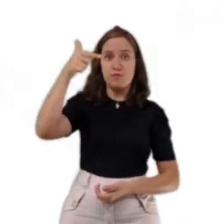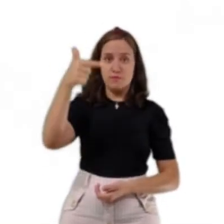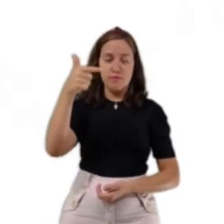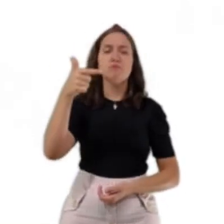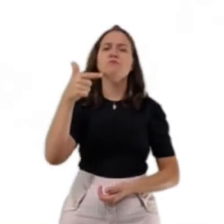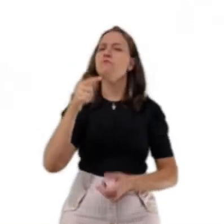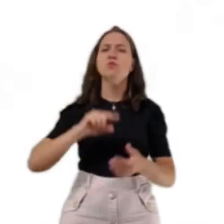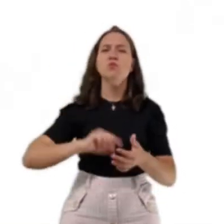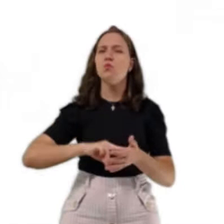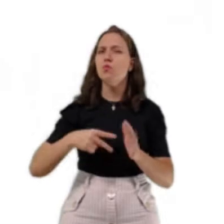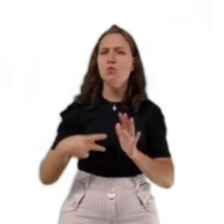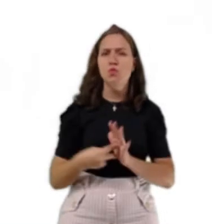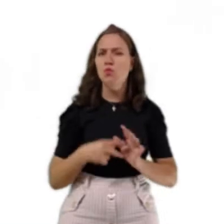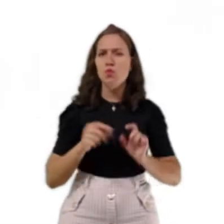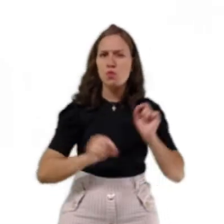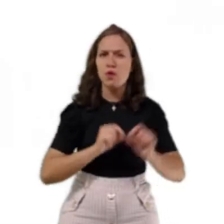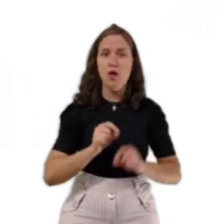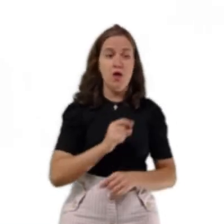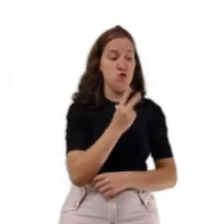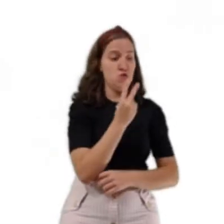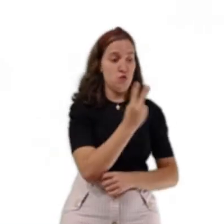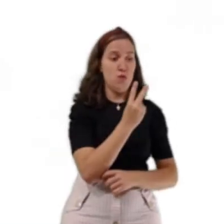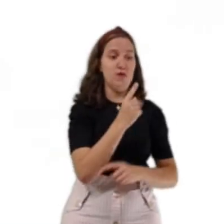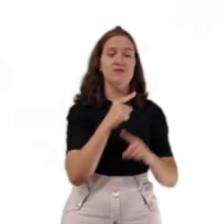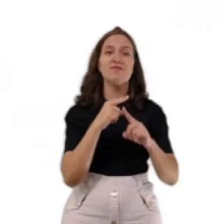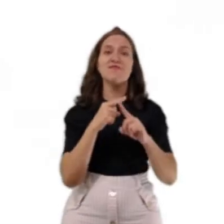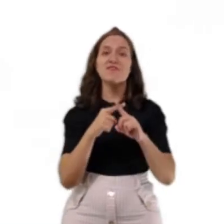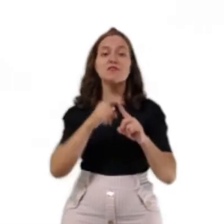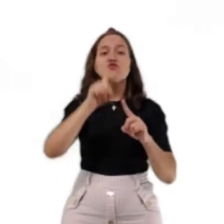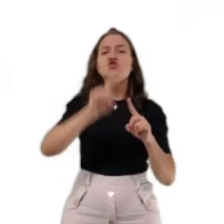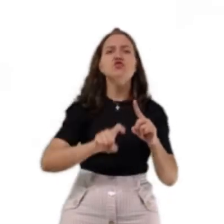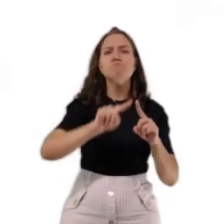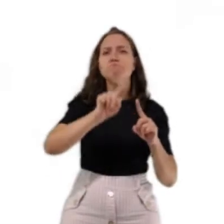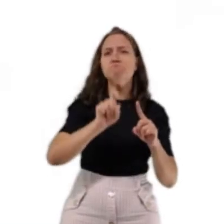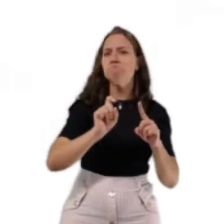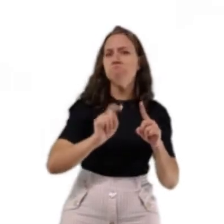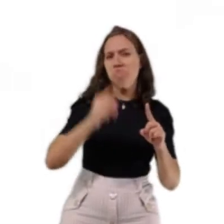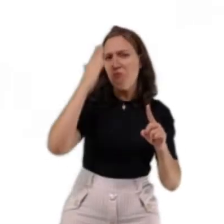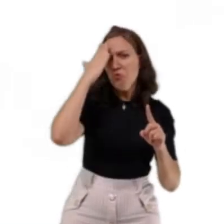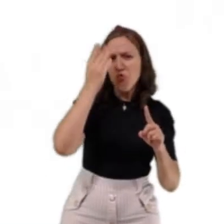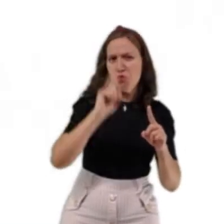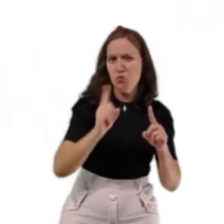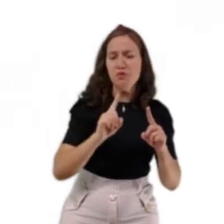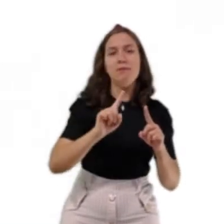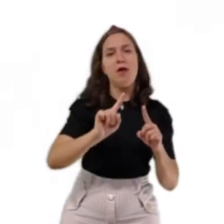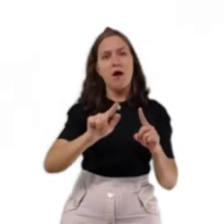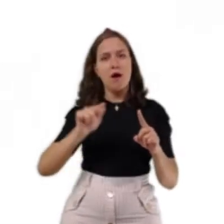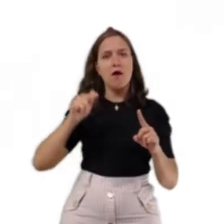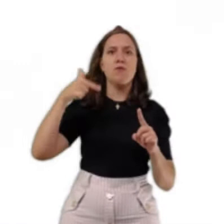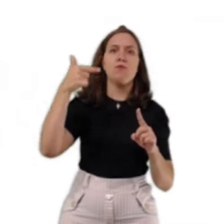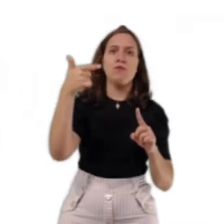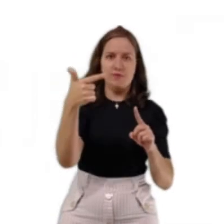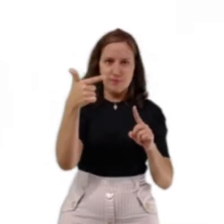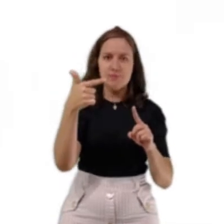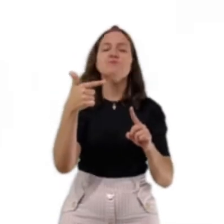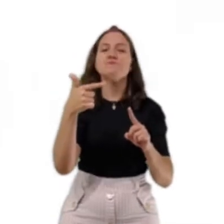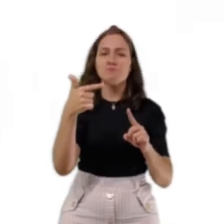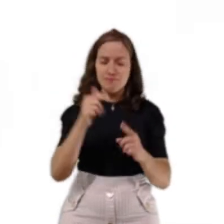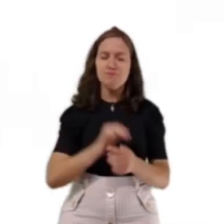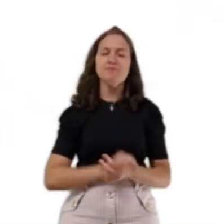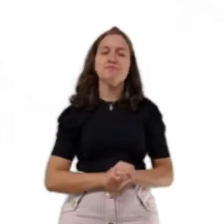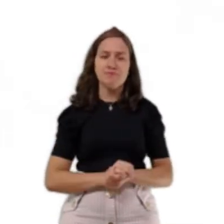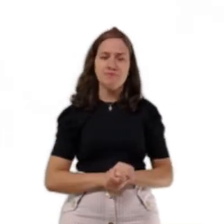seja dois que multiplicam o número que está ao quadrado e se x representa o número um valor desconhecido